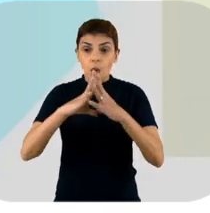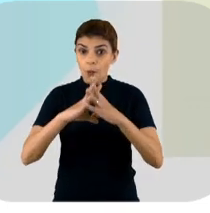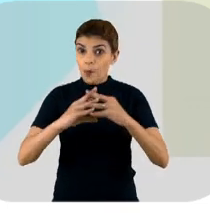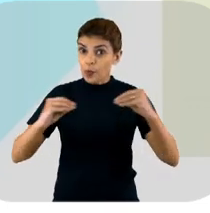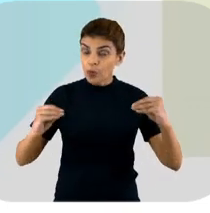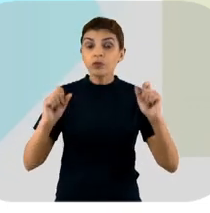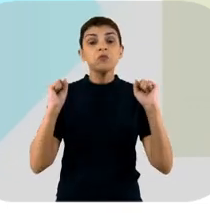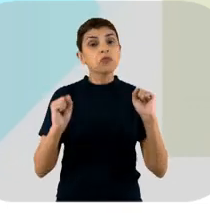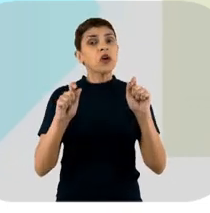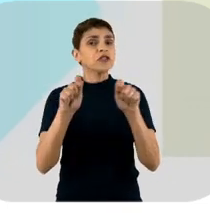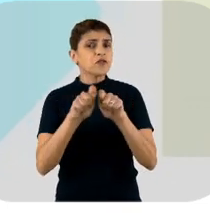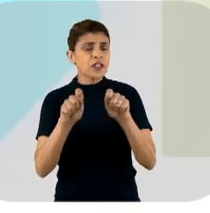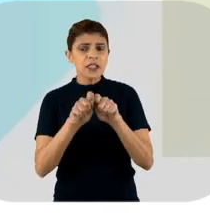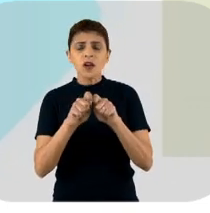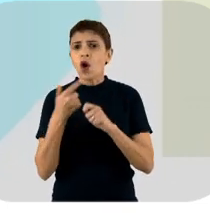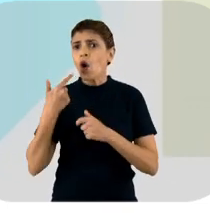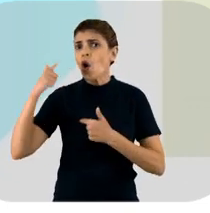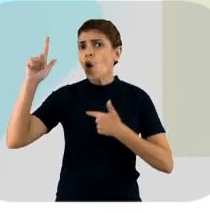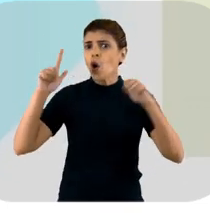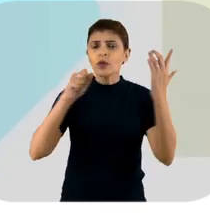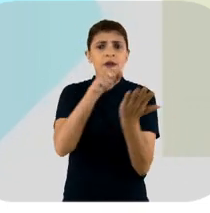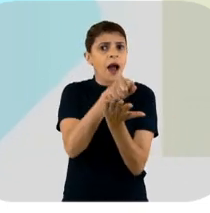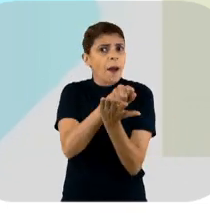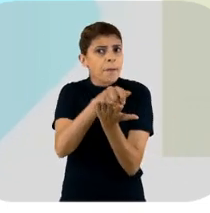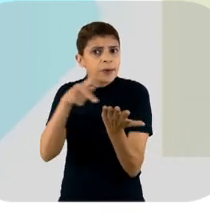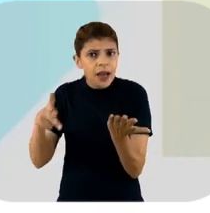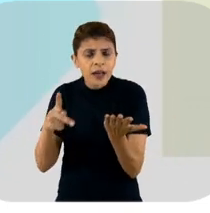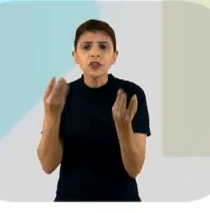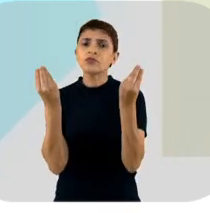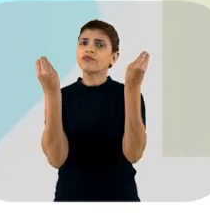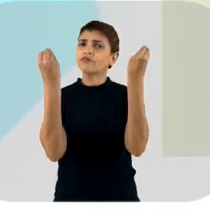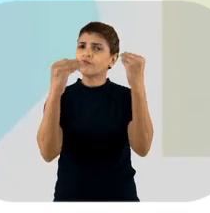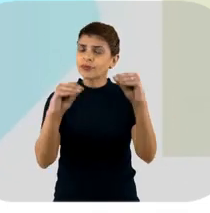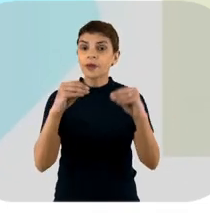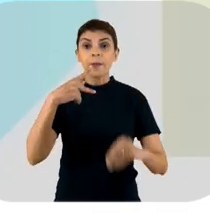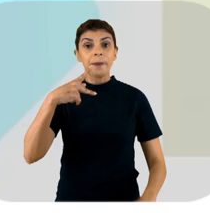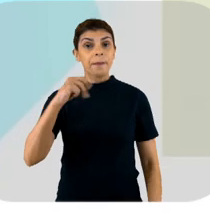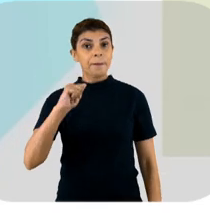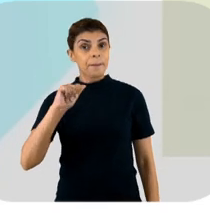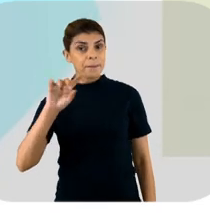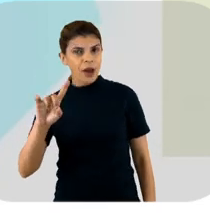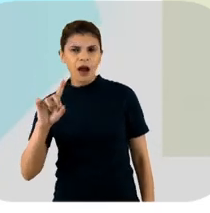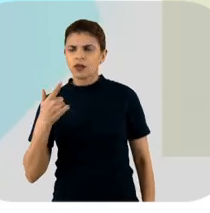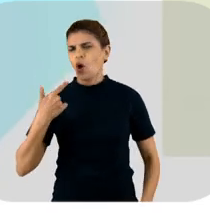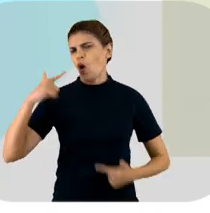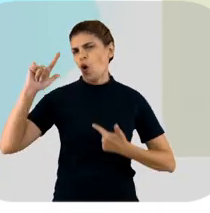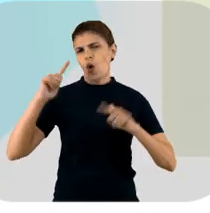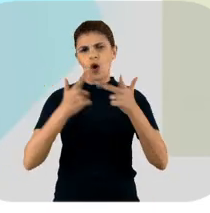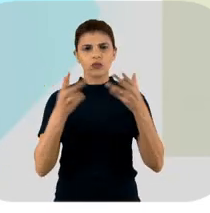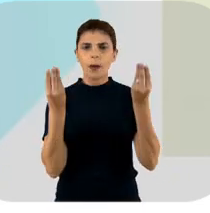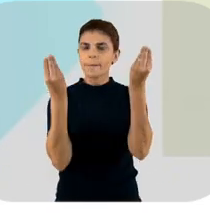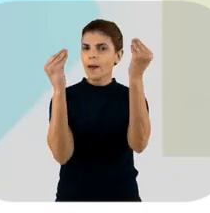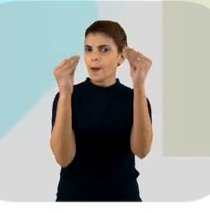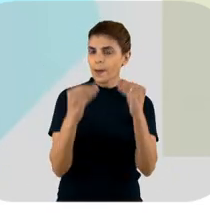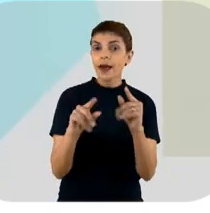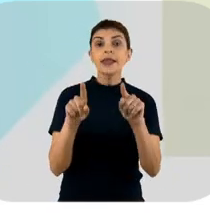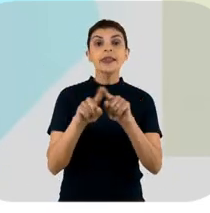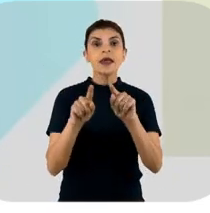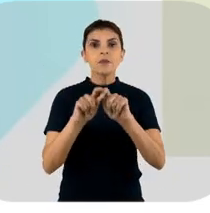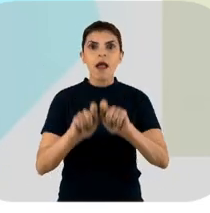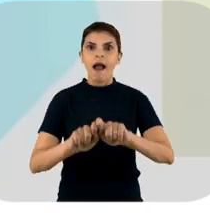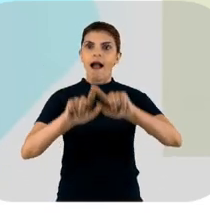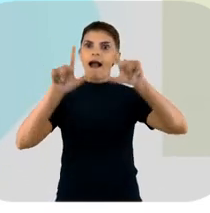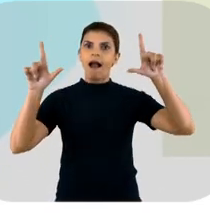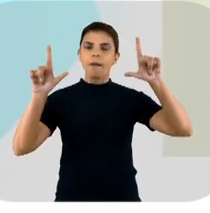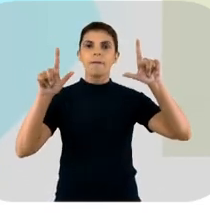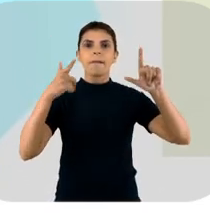o Moodle você pode colocar outros aplicativos, como o Padlet, outras coisas mais. E depois